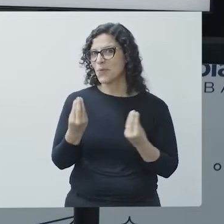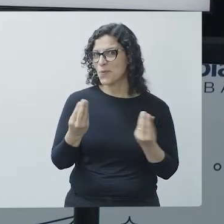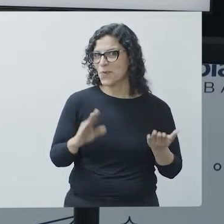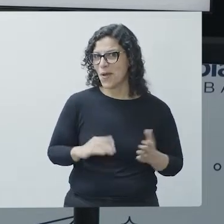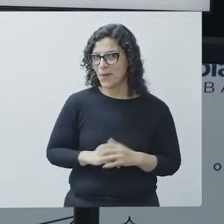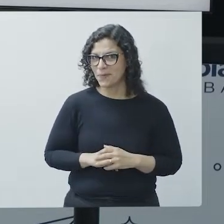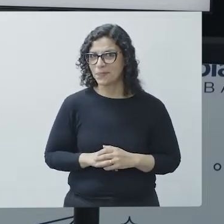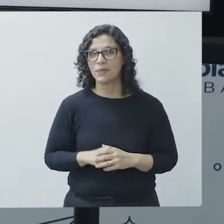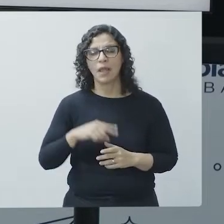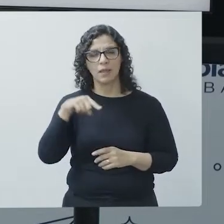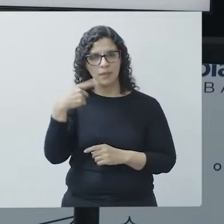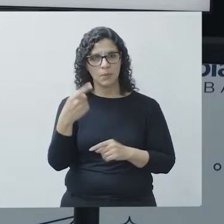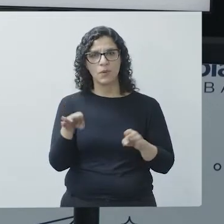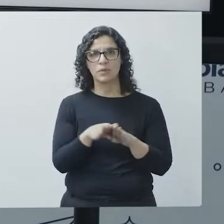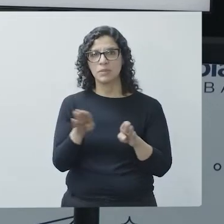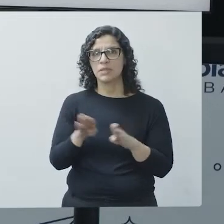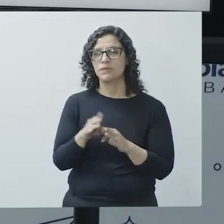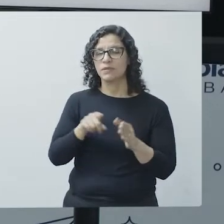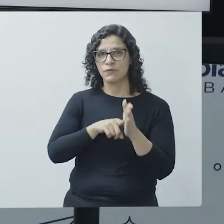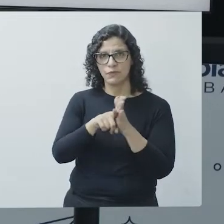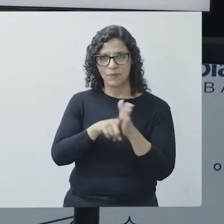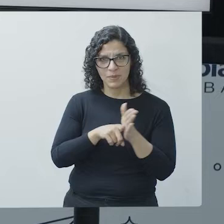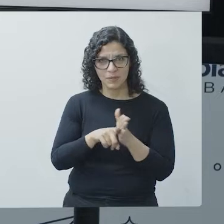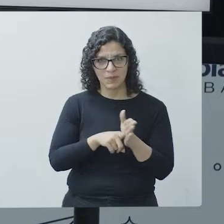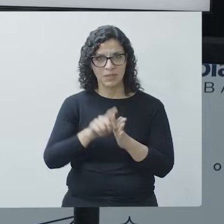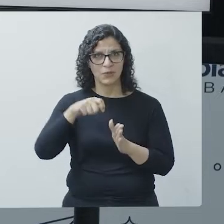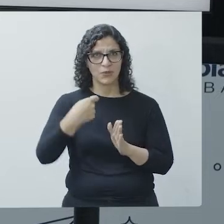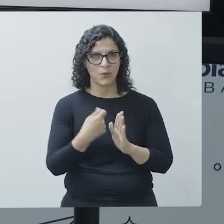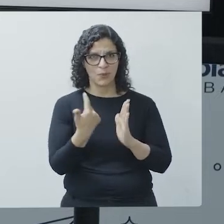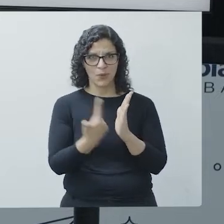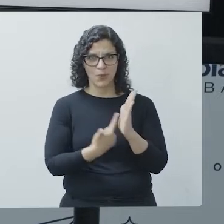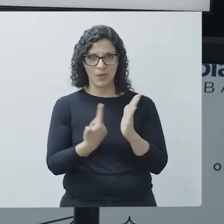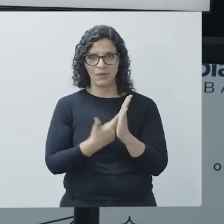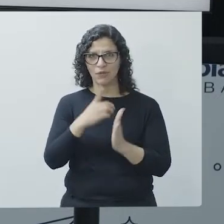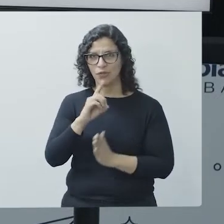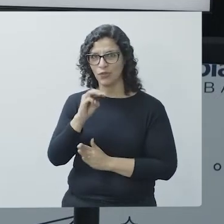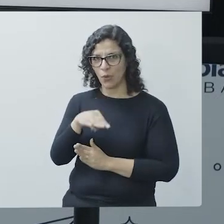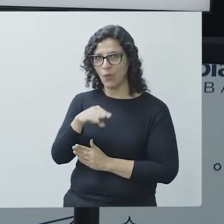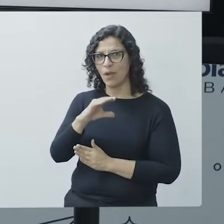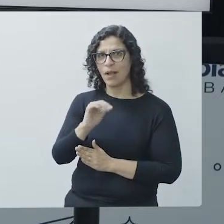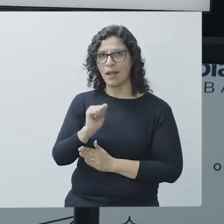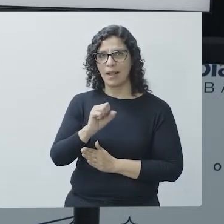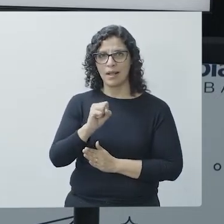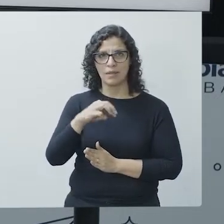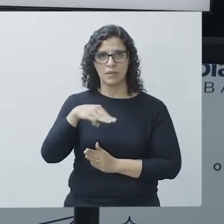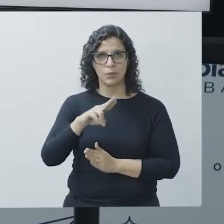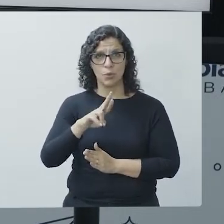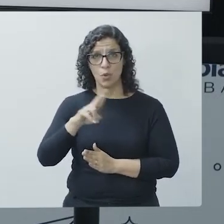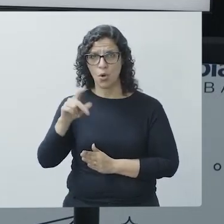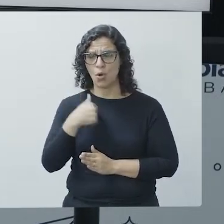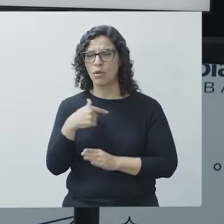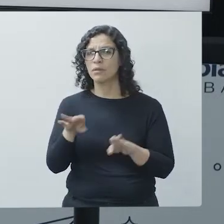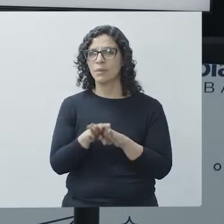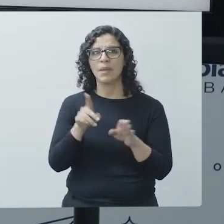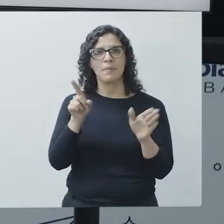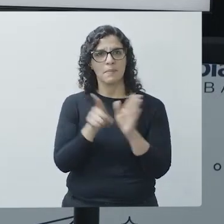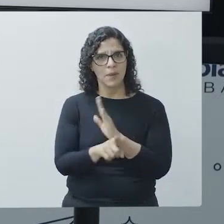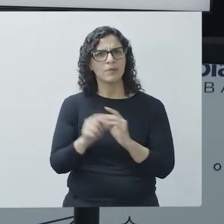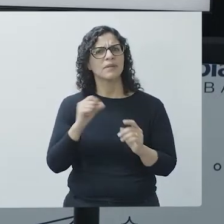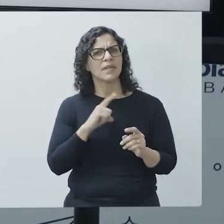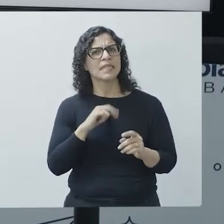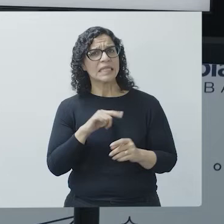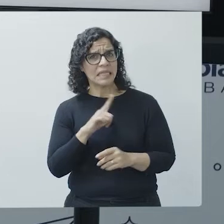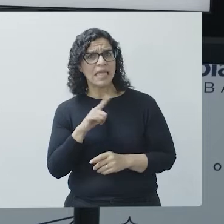discussão. Tanto que depois, se vocês forem pesquisar a respeito dessa obra, Dom Casmurro, vocês vão ver que uma das coisas que aparece é